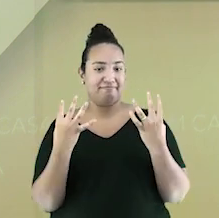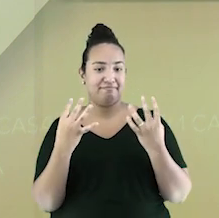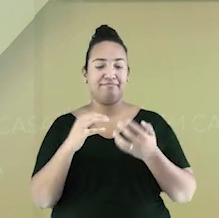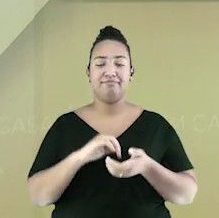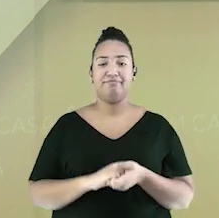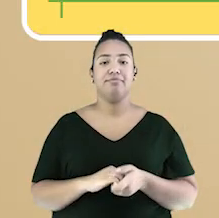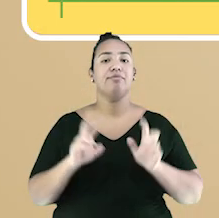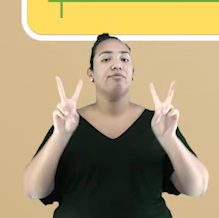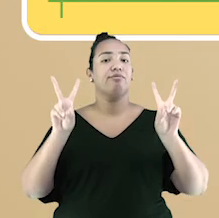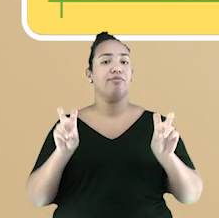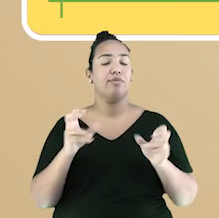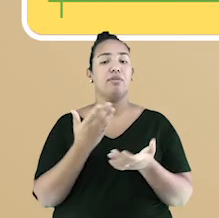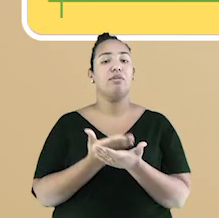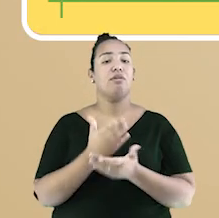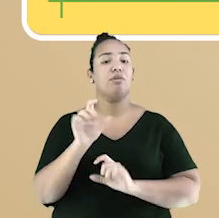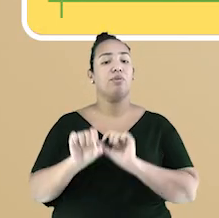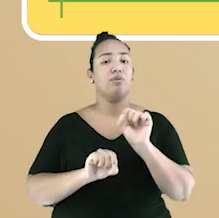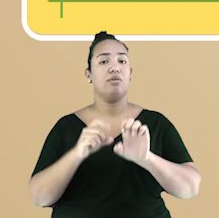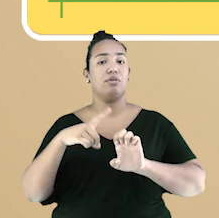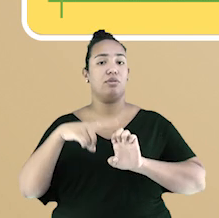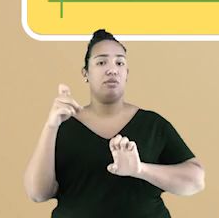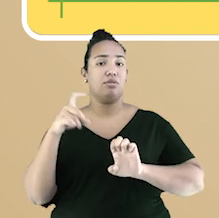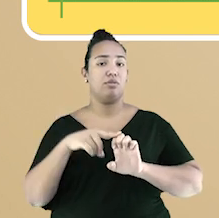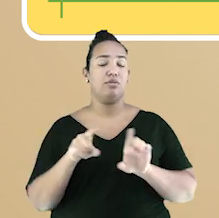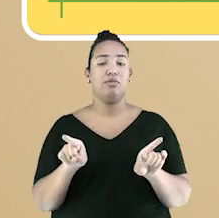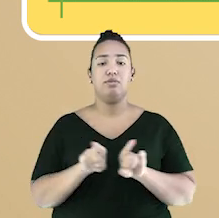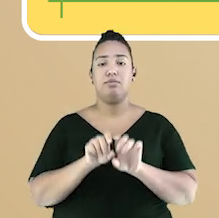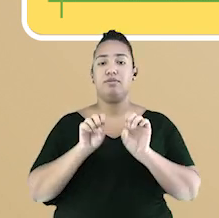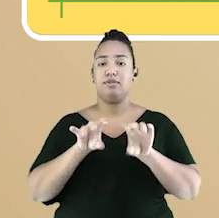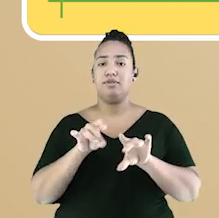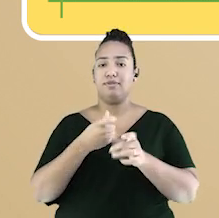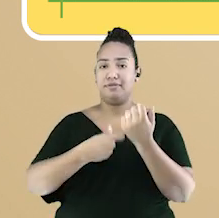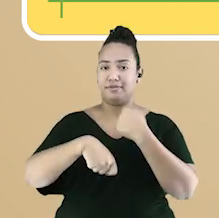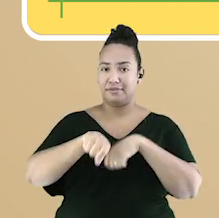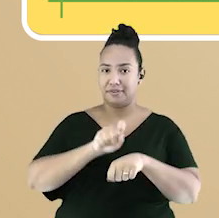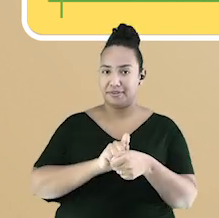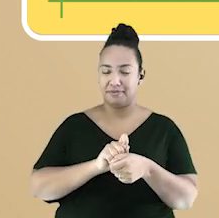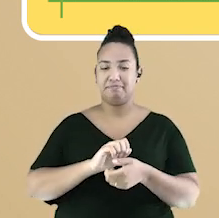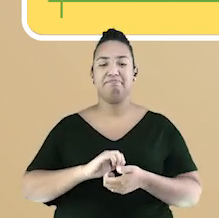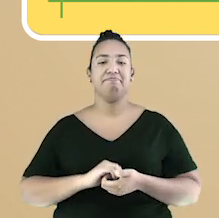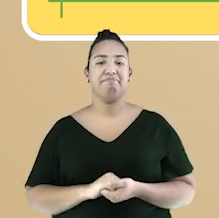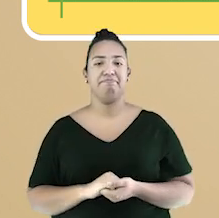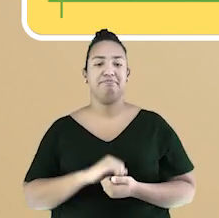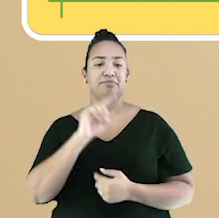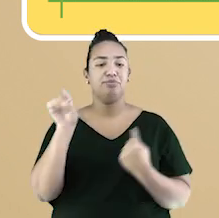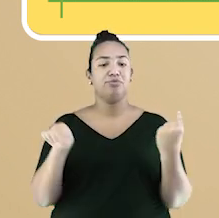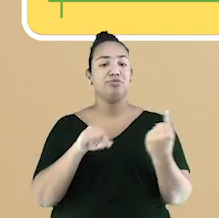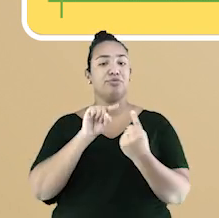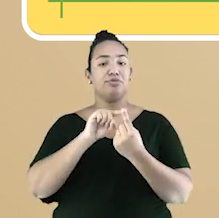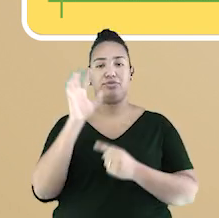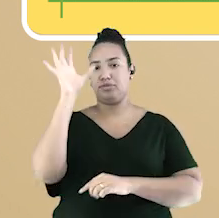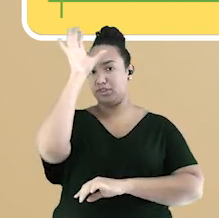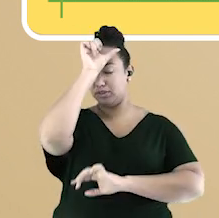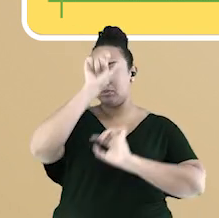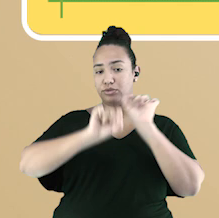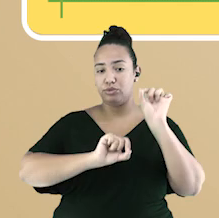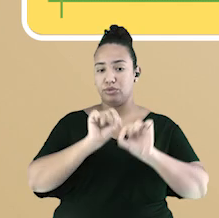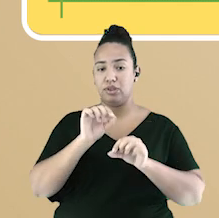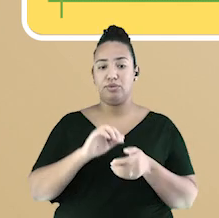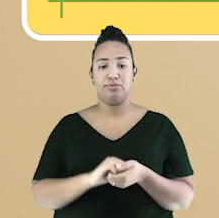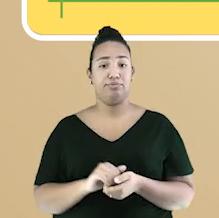nos acompanhando, o eixo temático da aula é o empreendedorismo e a educação financeira, tendo como objetivo